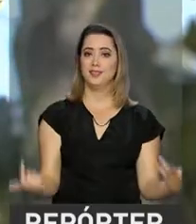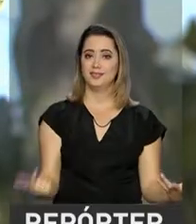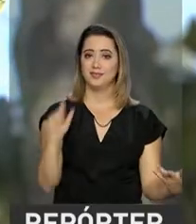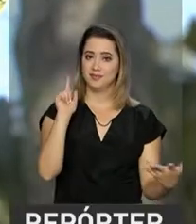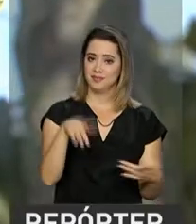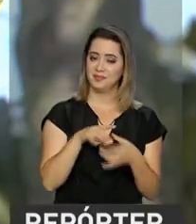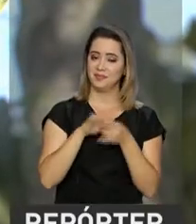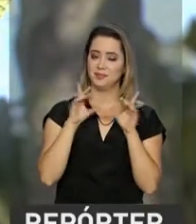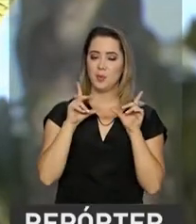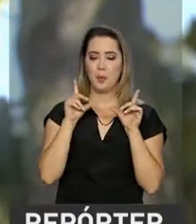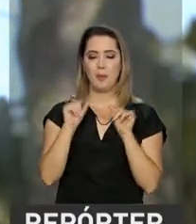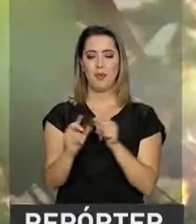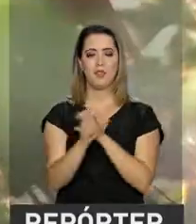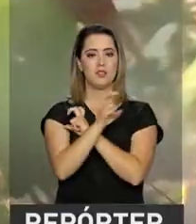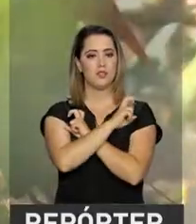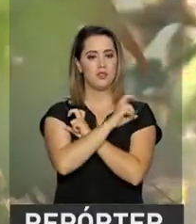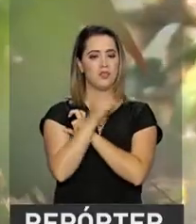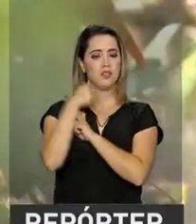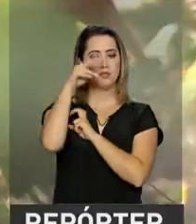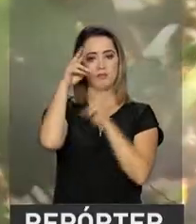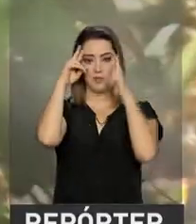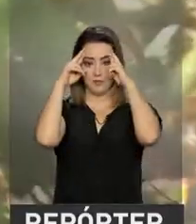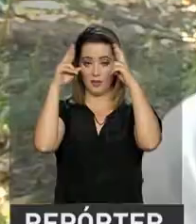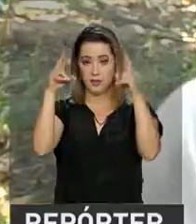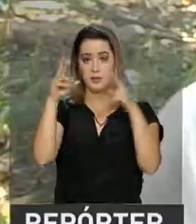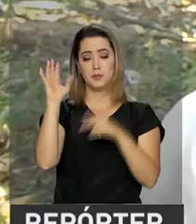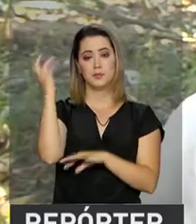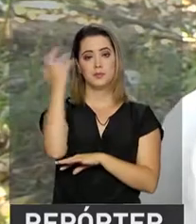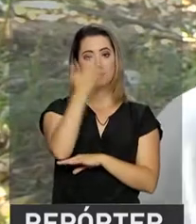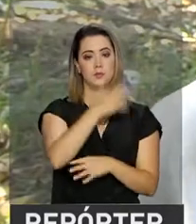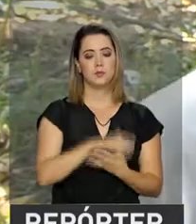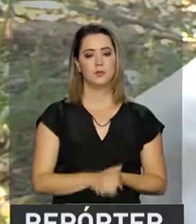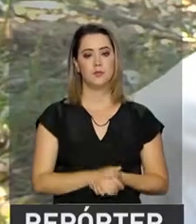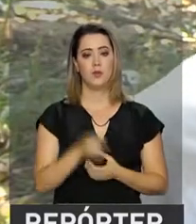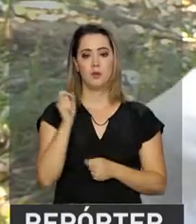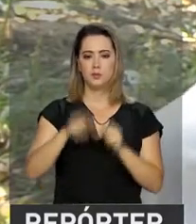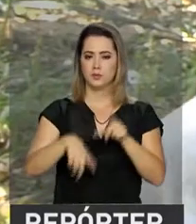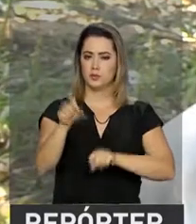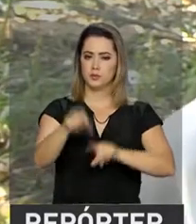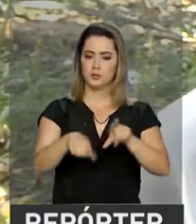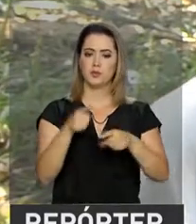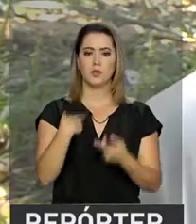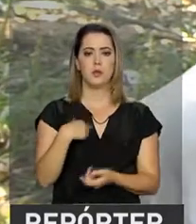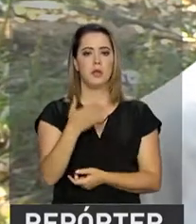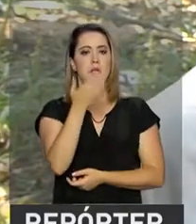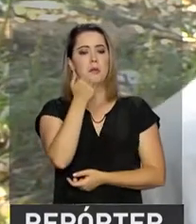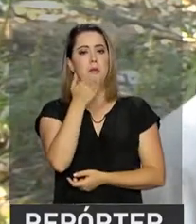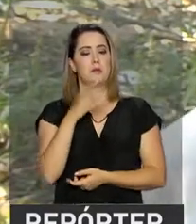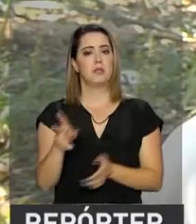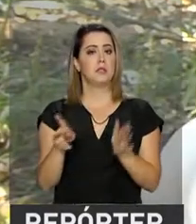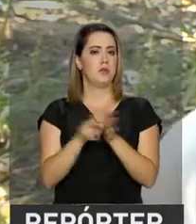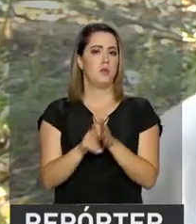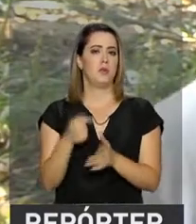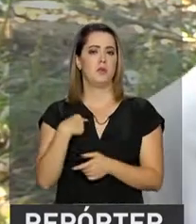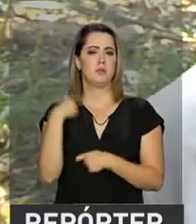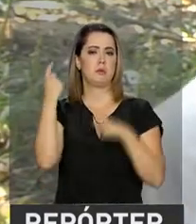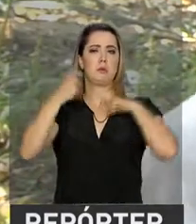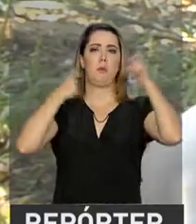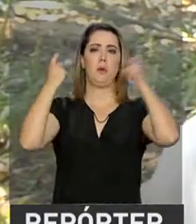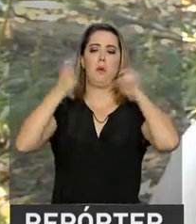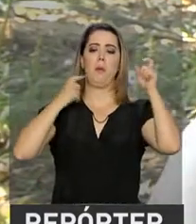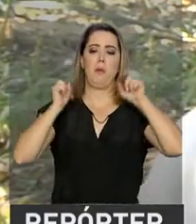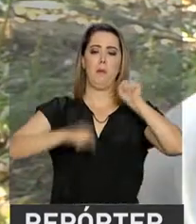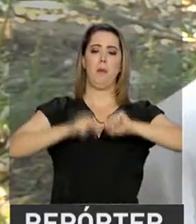menos veneno e mais respeito à natureza quando você planta alguma coisa por seu consumo se preocupa muito em estar produzindo grande